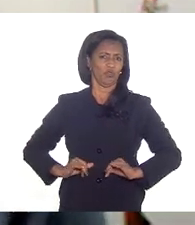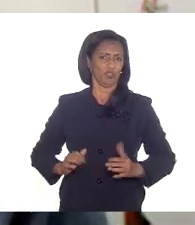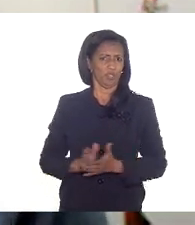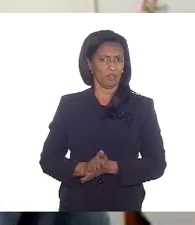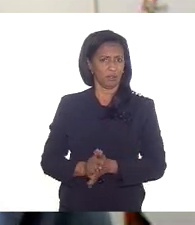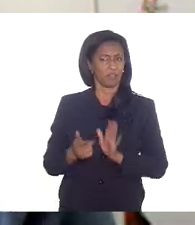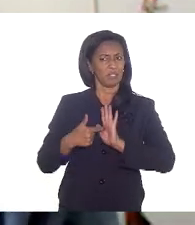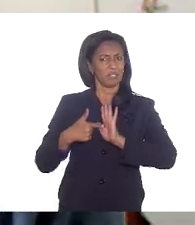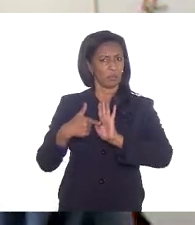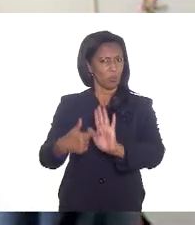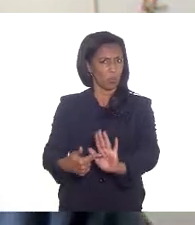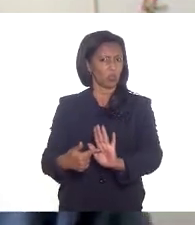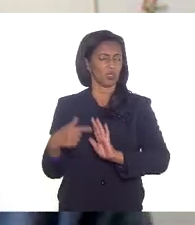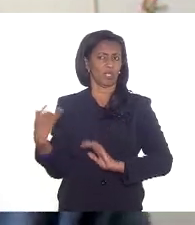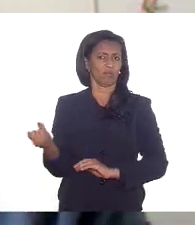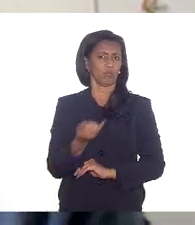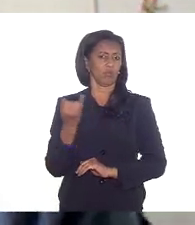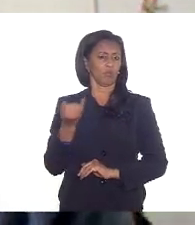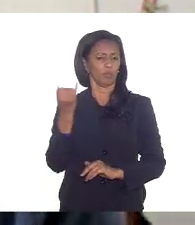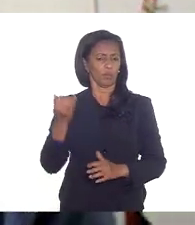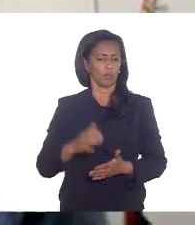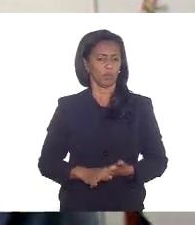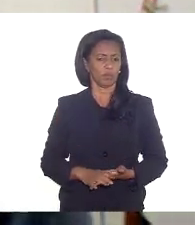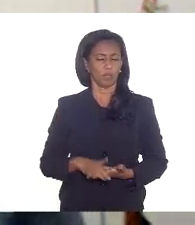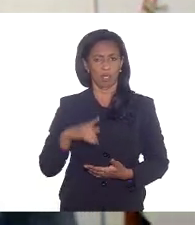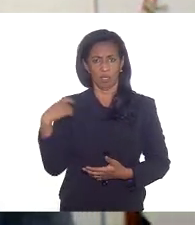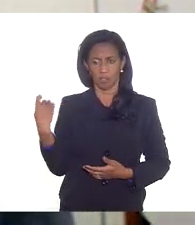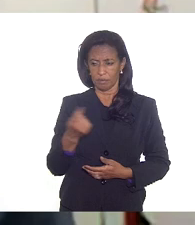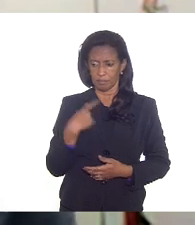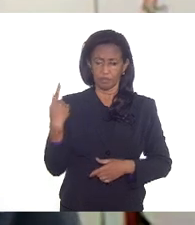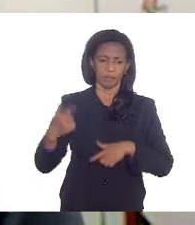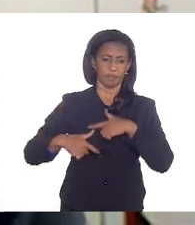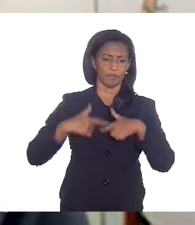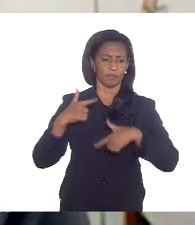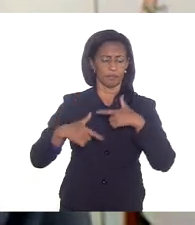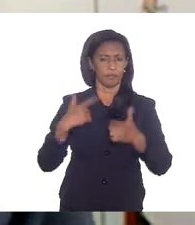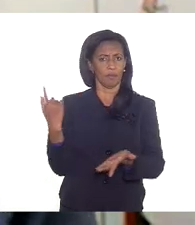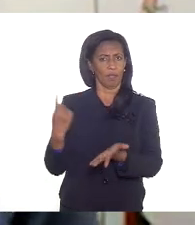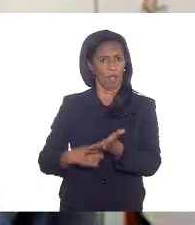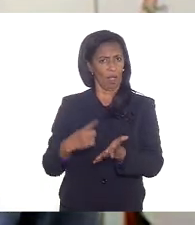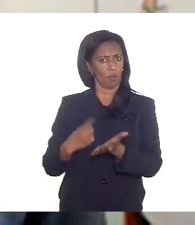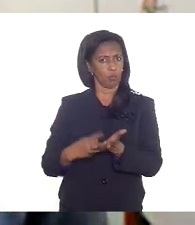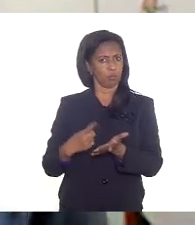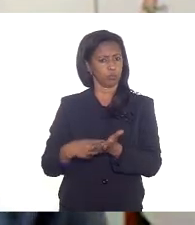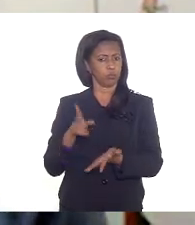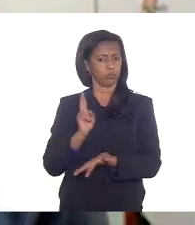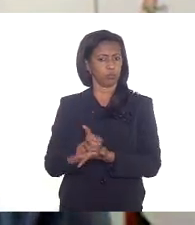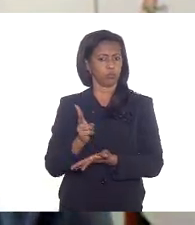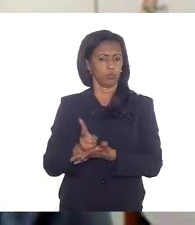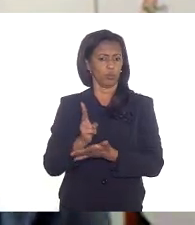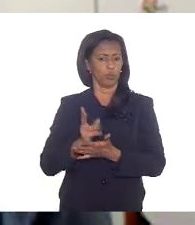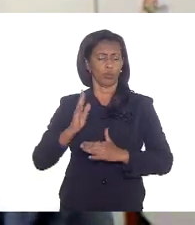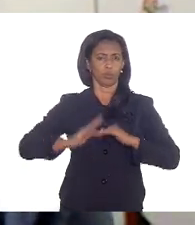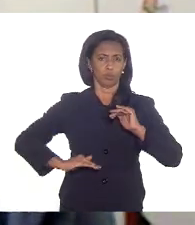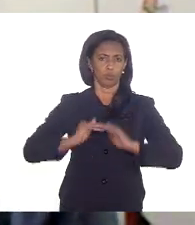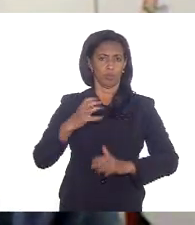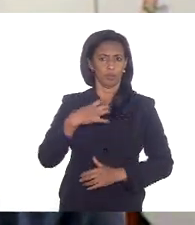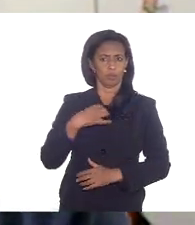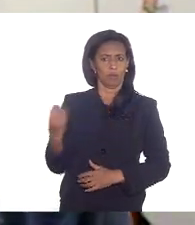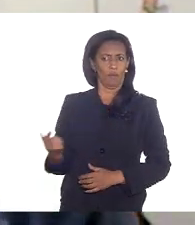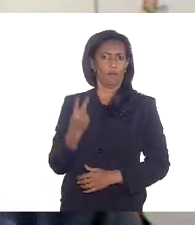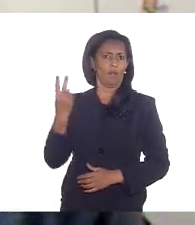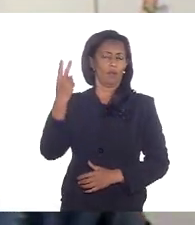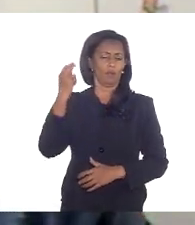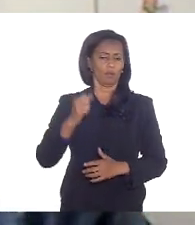tem demonstrado mais do que nunca a sua importância e a gente tem que trabalhar para que esses acordos sejam mantidos e os profissionais sejam valorizados